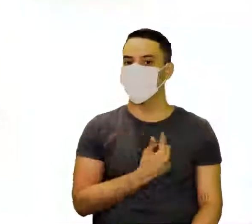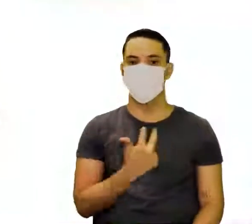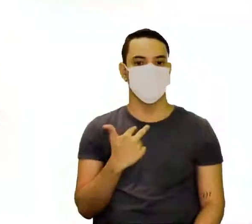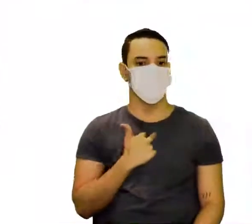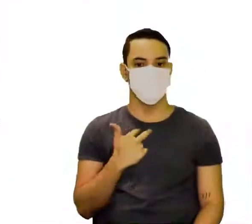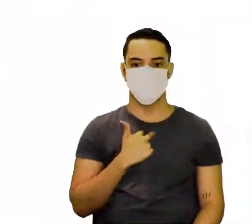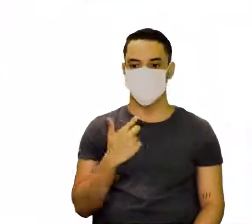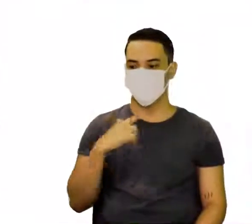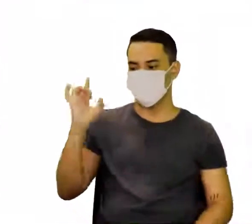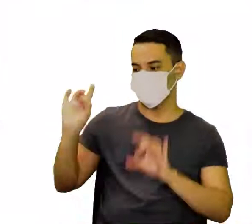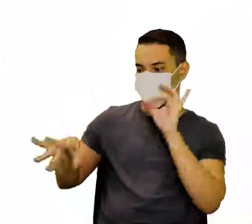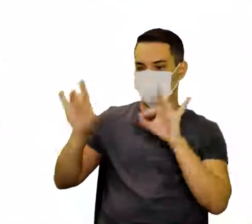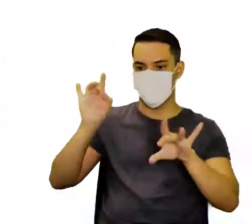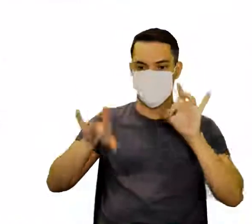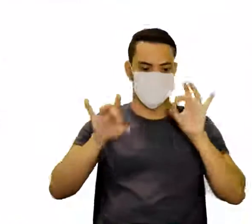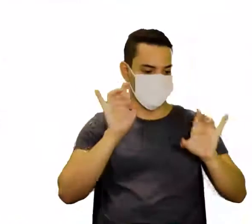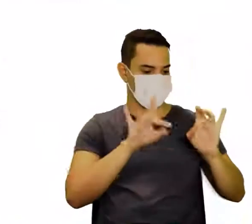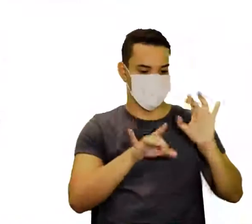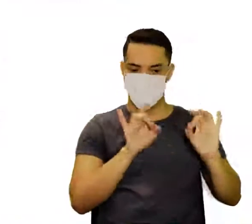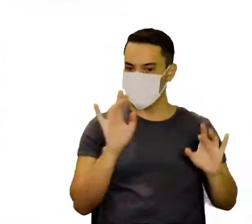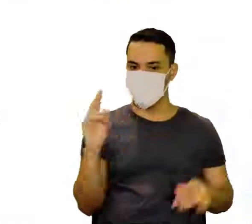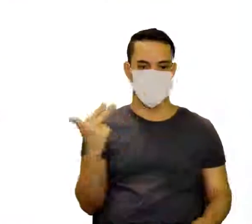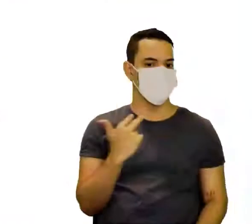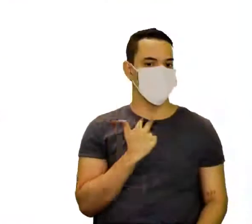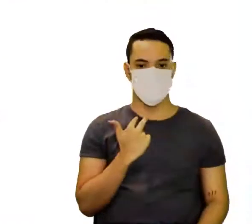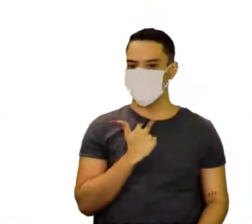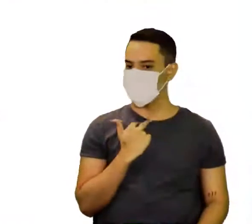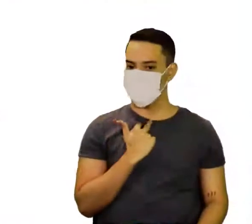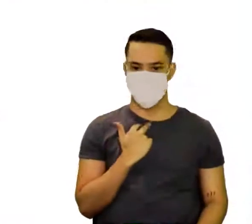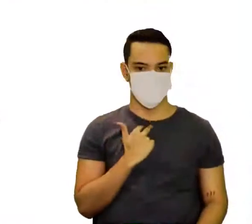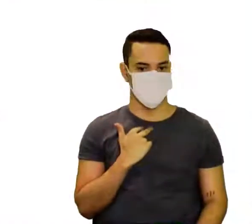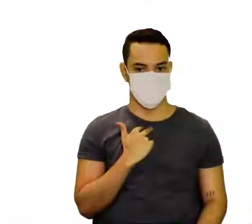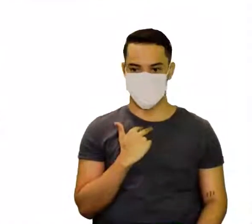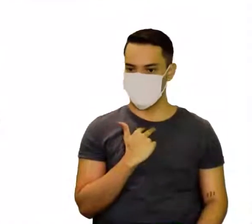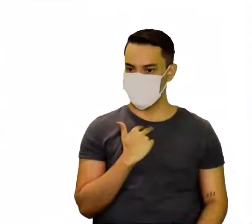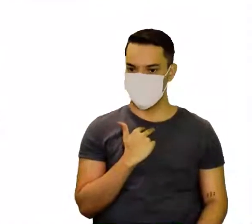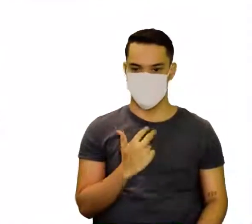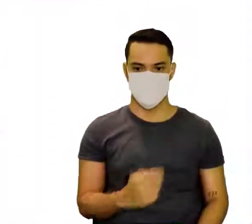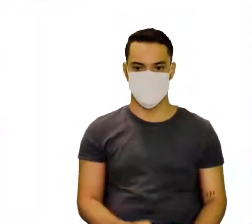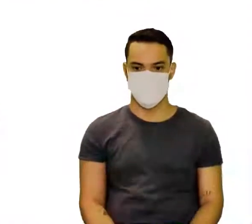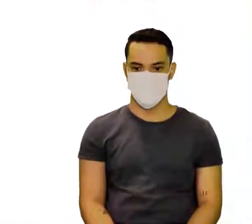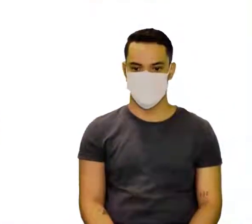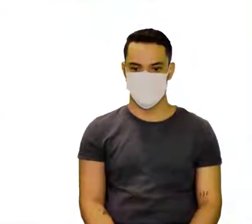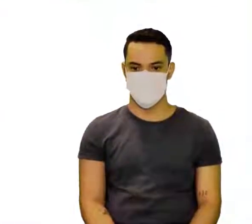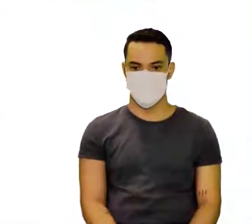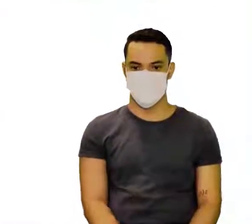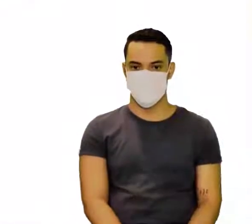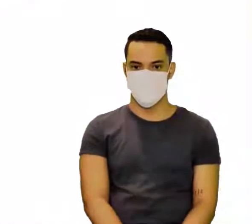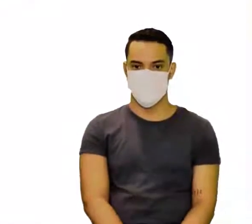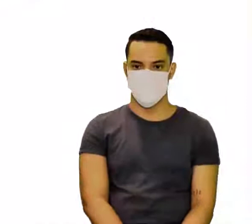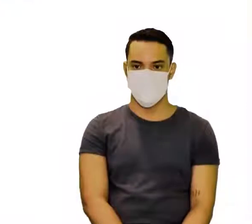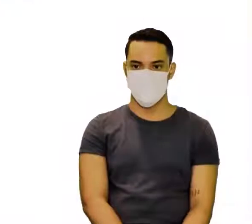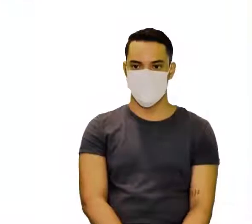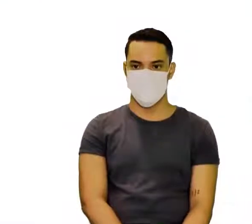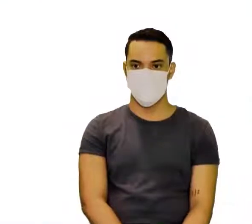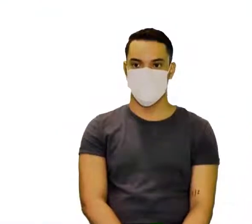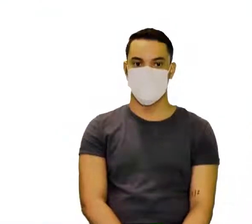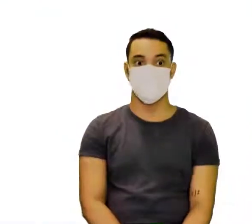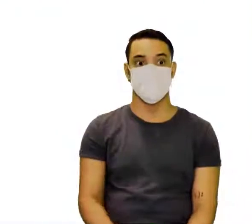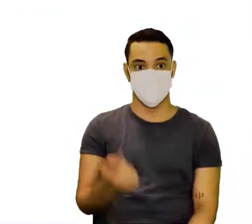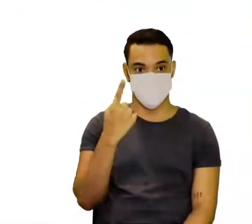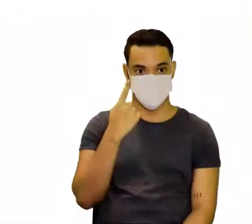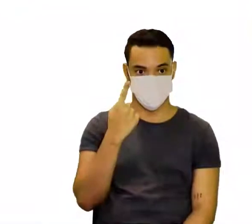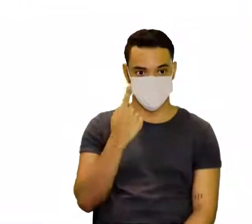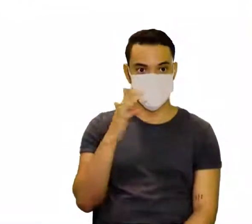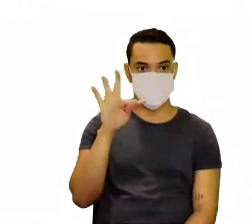descartar pilha em qualquer lugar na natureza, tá, pessoal? Então, tá aqui. Continuando, olha só,